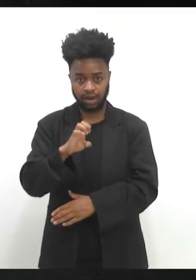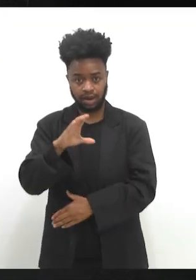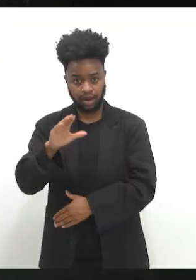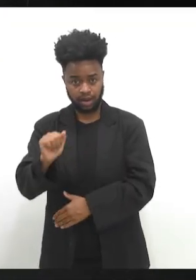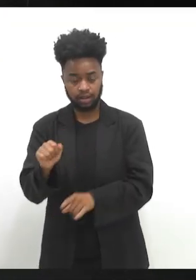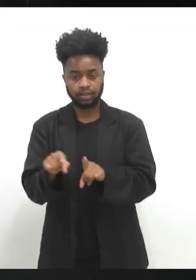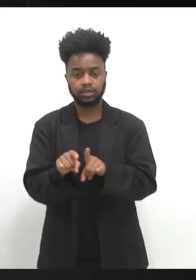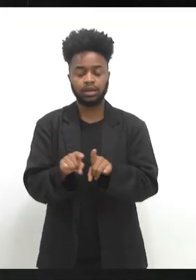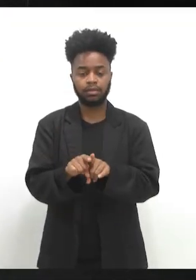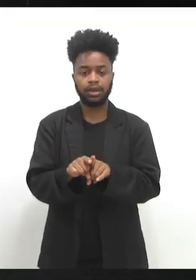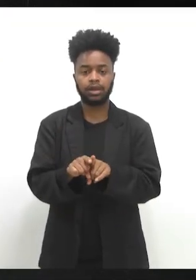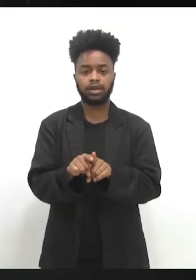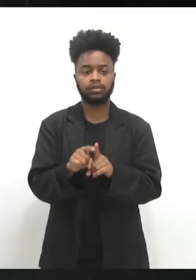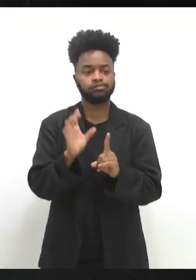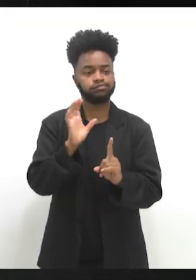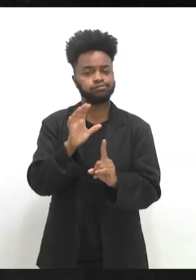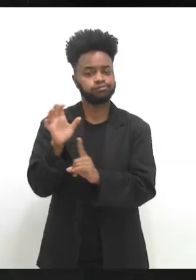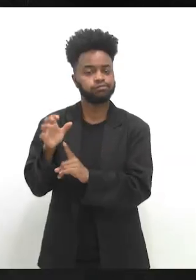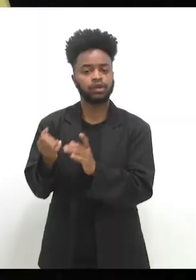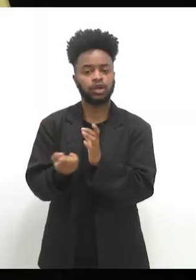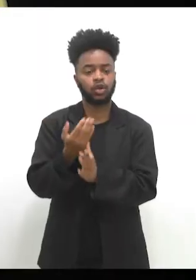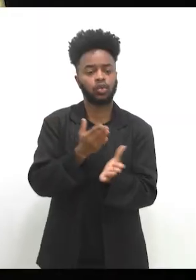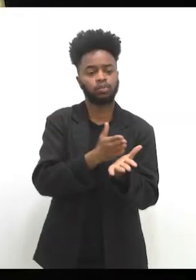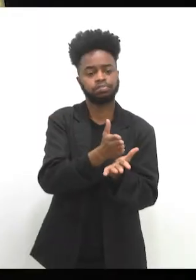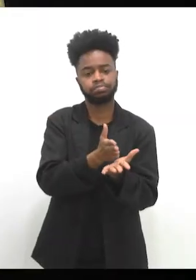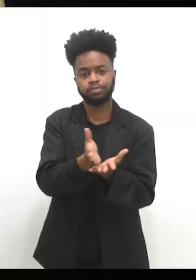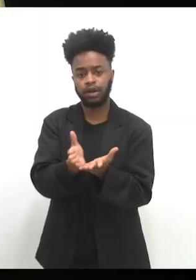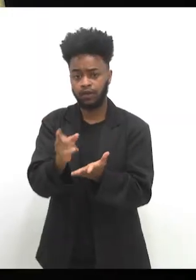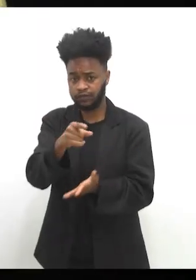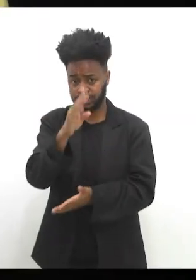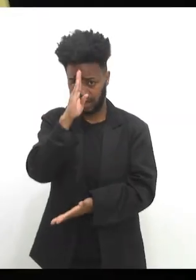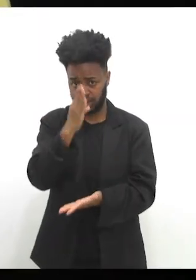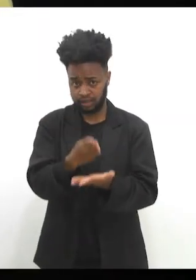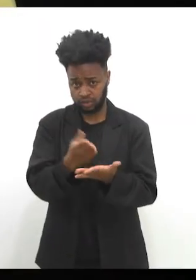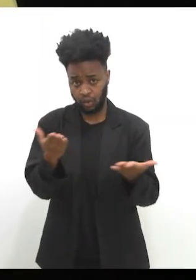da implementação de tantas frentes, você acha que a sociedade